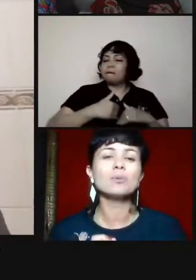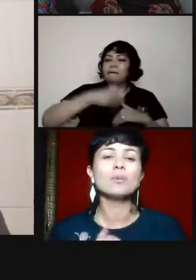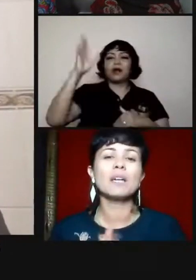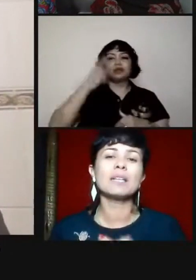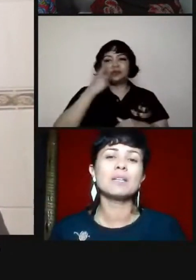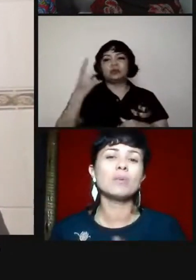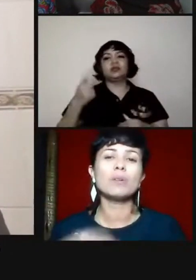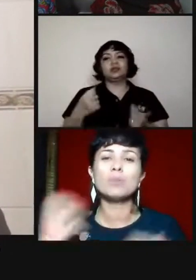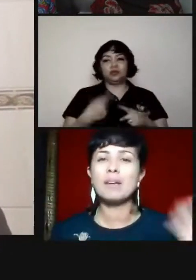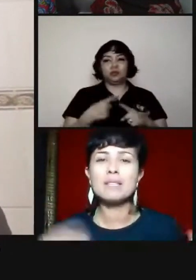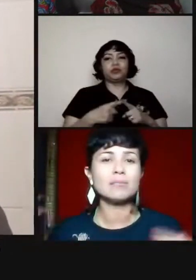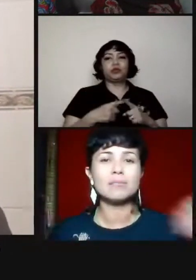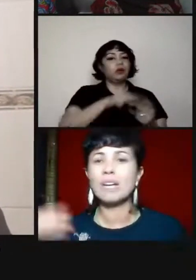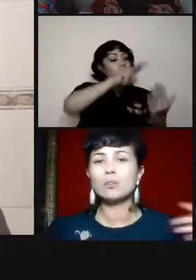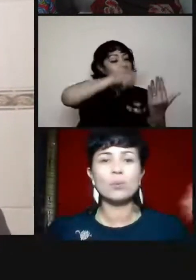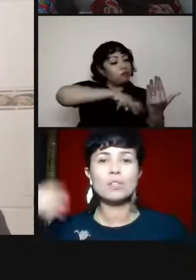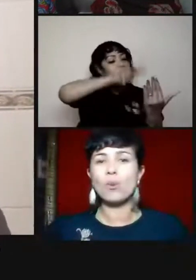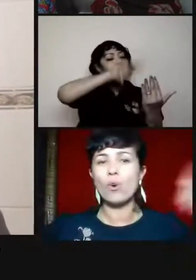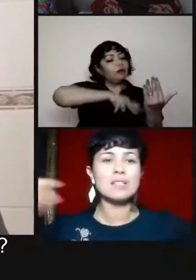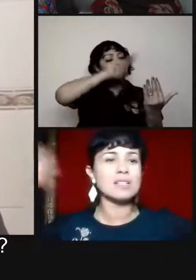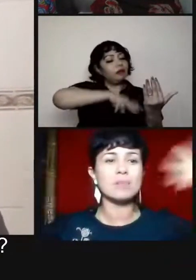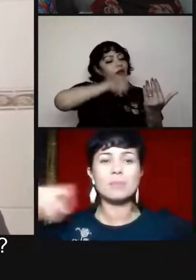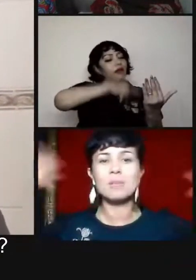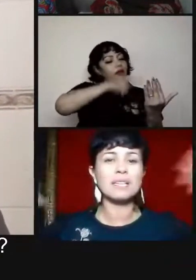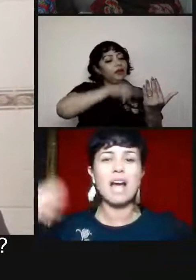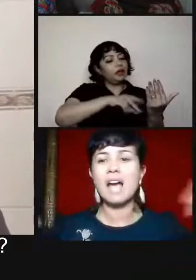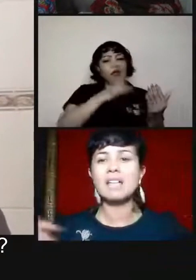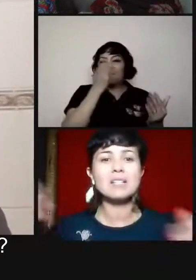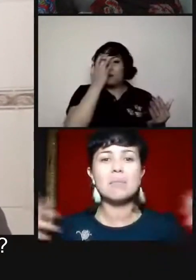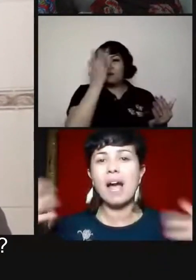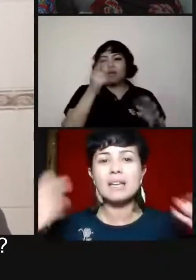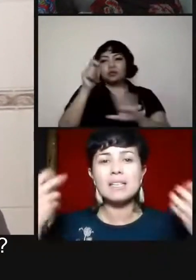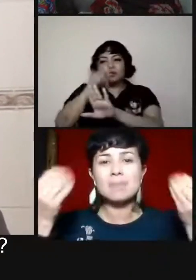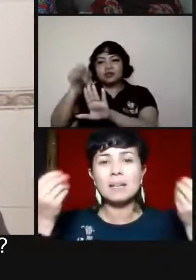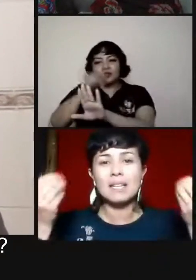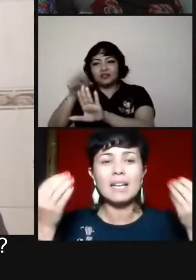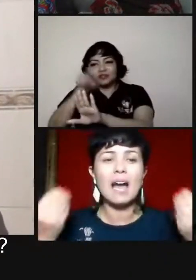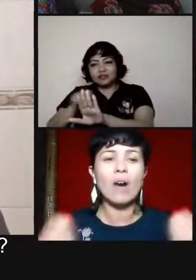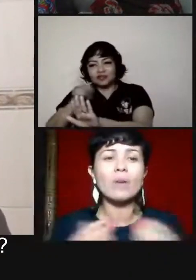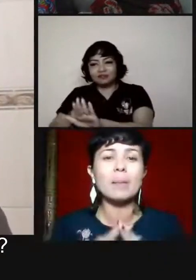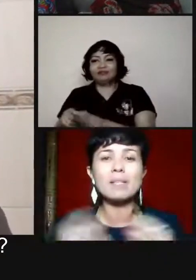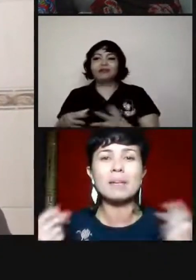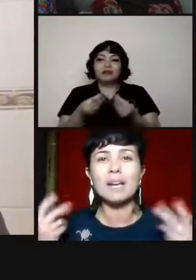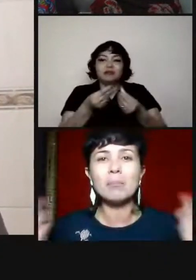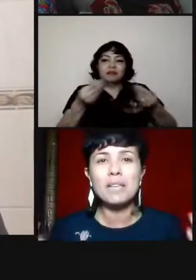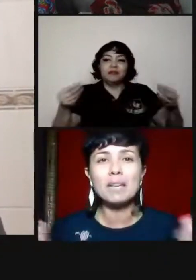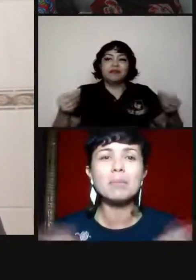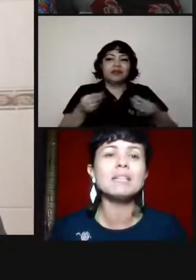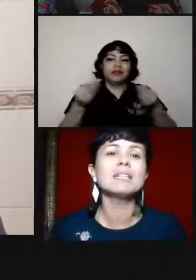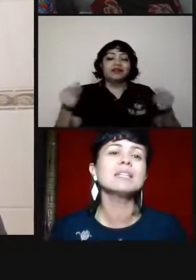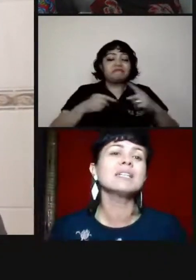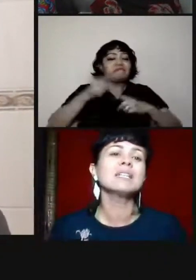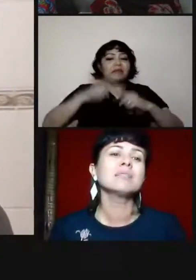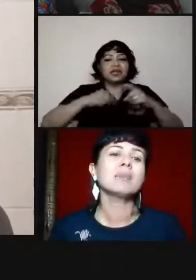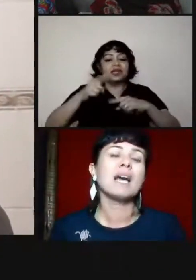da leitura, né? Então, quanto mais leituras, coisas e possibilidades, mais material, né? Mais